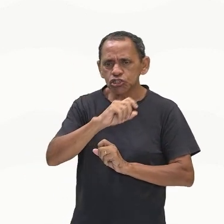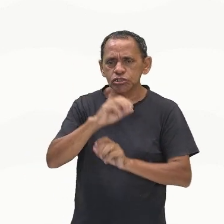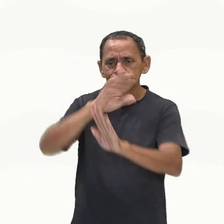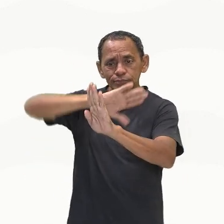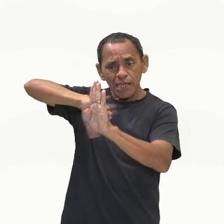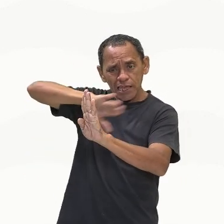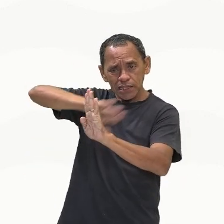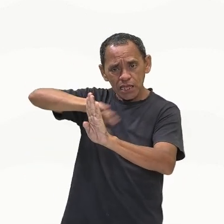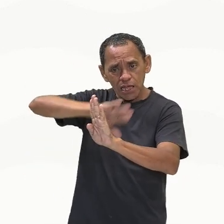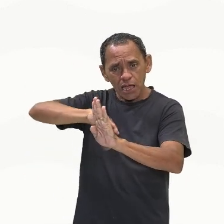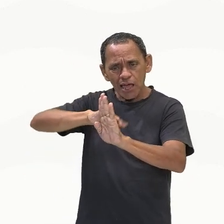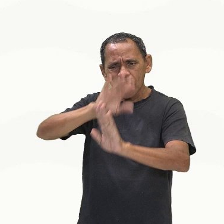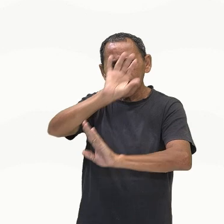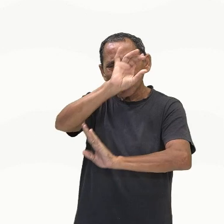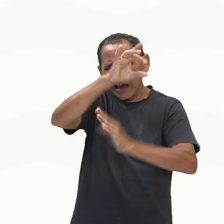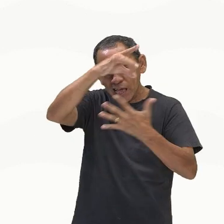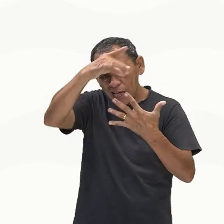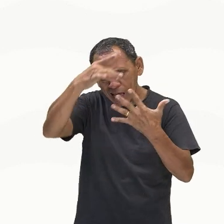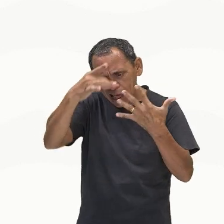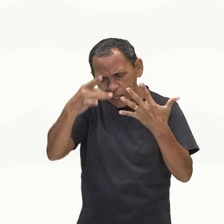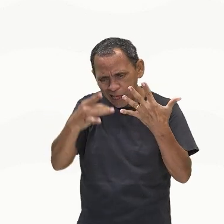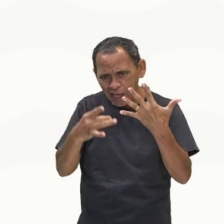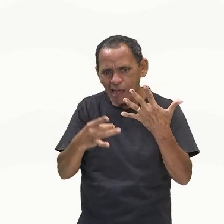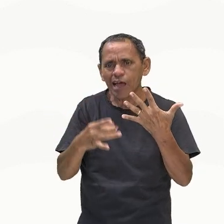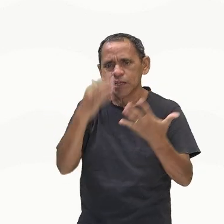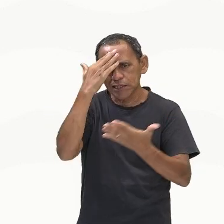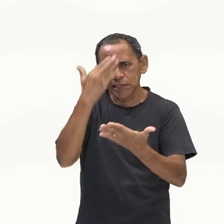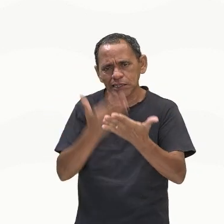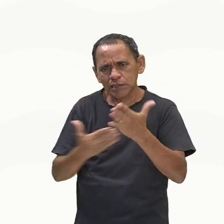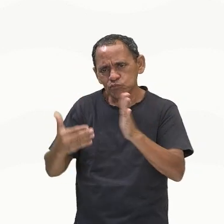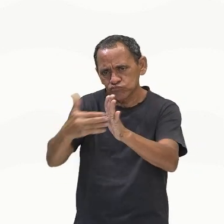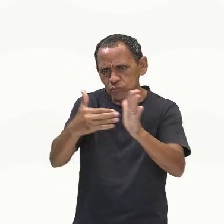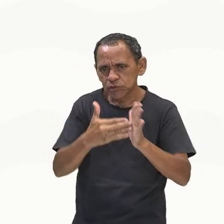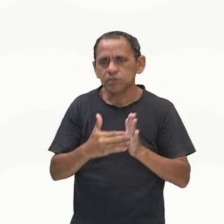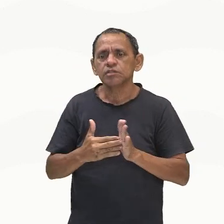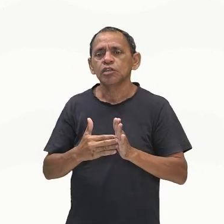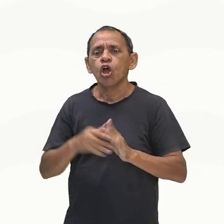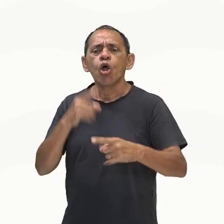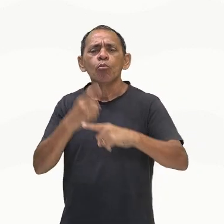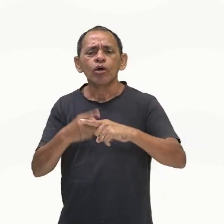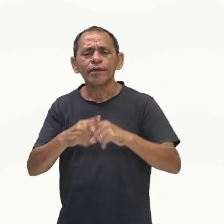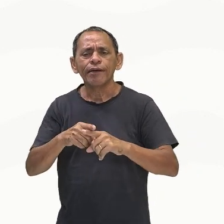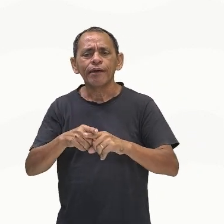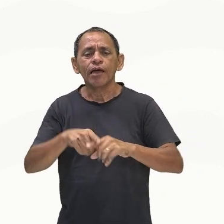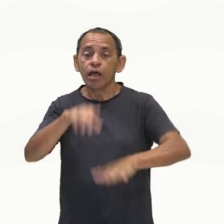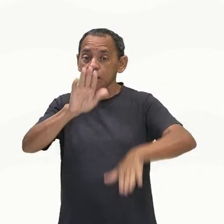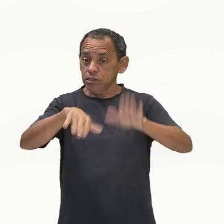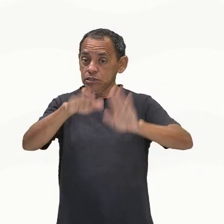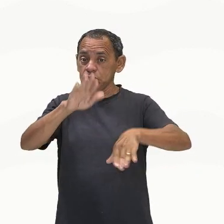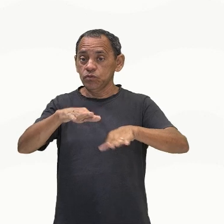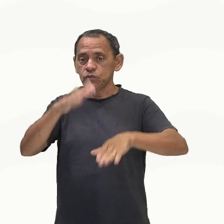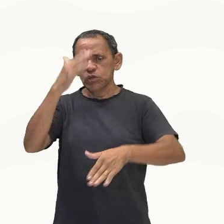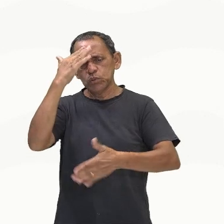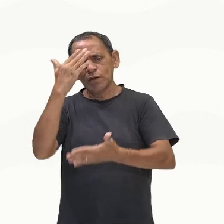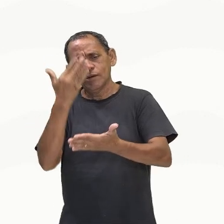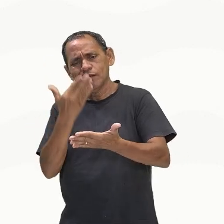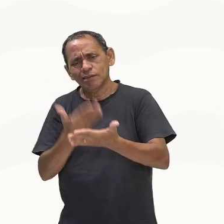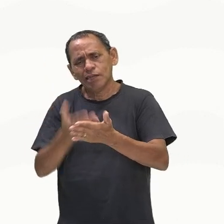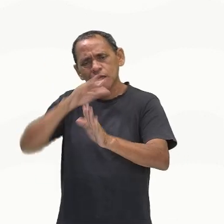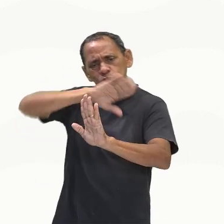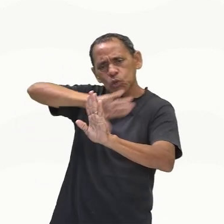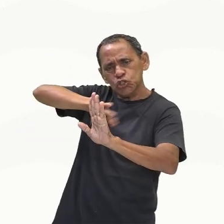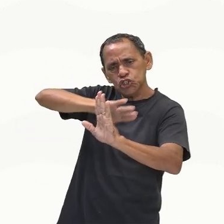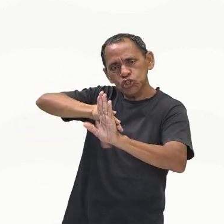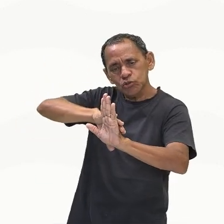por trás de cada crença limitante. Então, às vezes, a minha crença, né, a minha mentira escondida é: eu